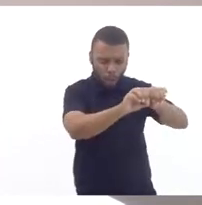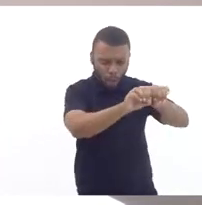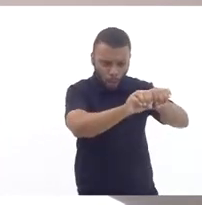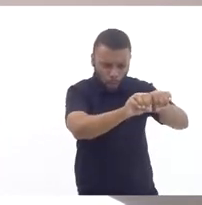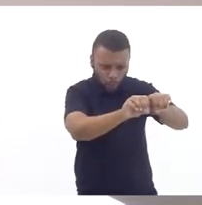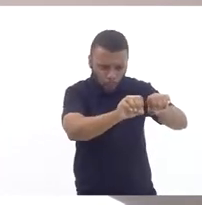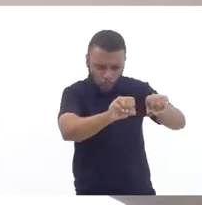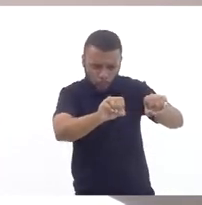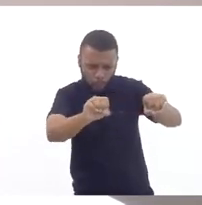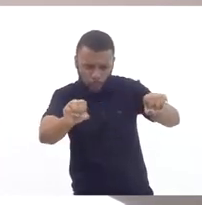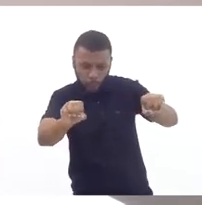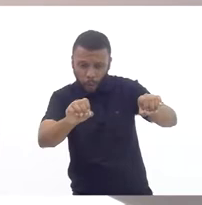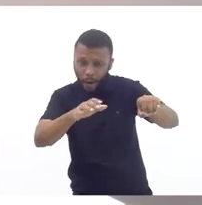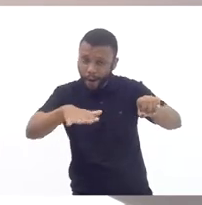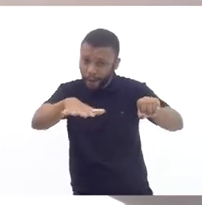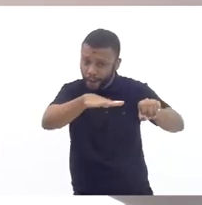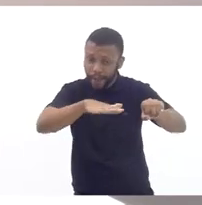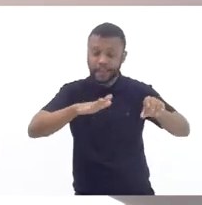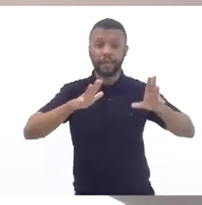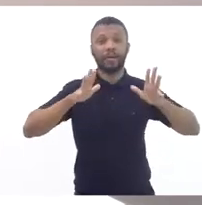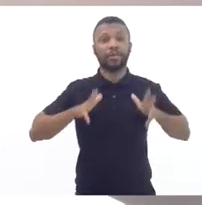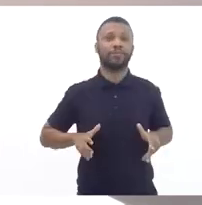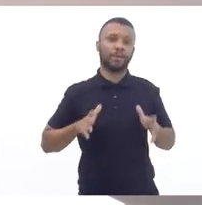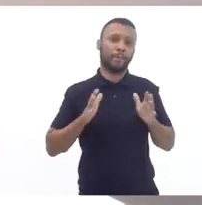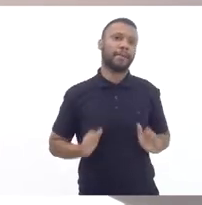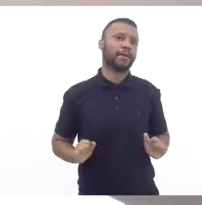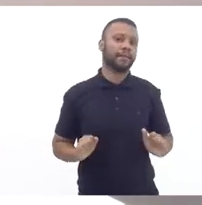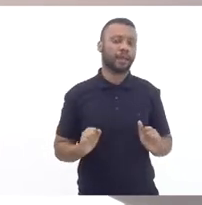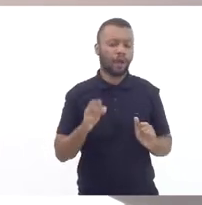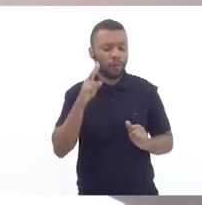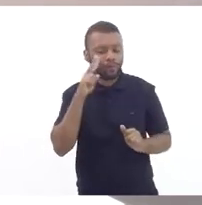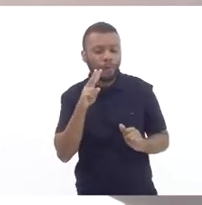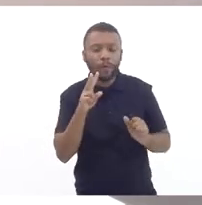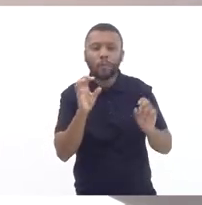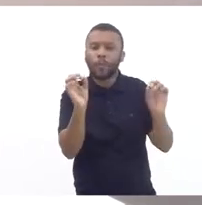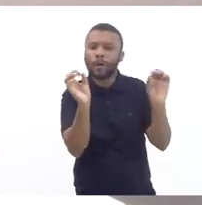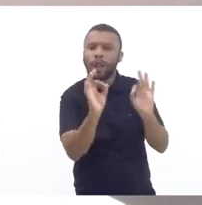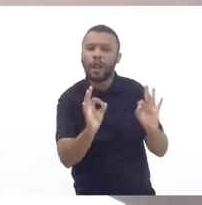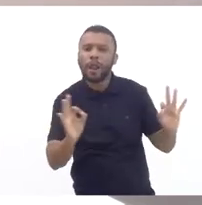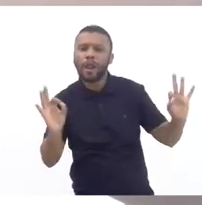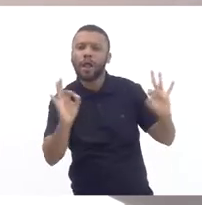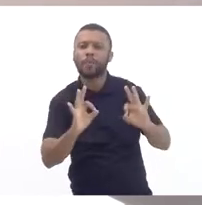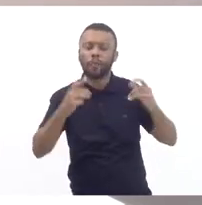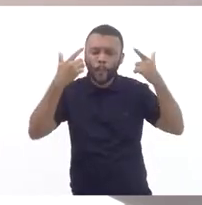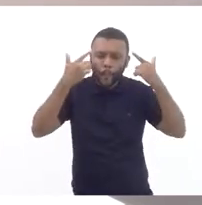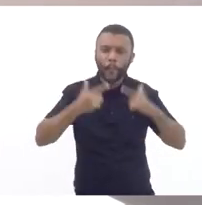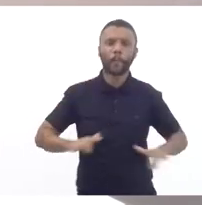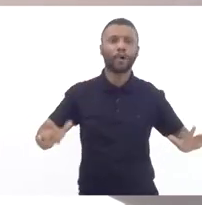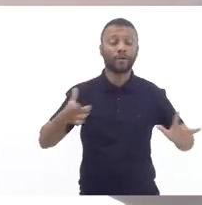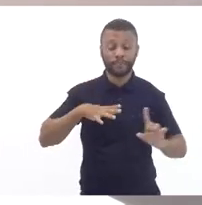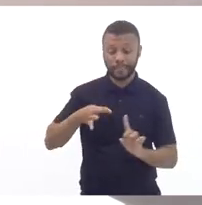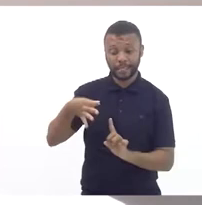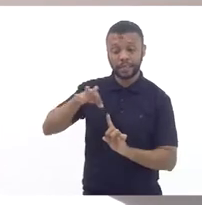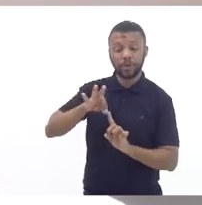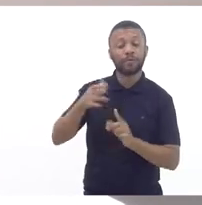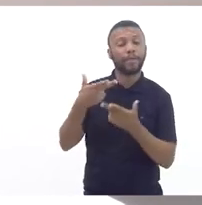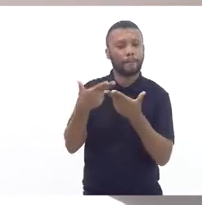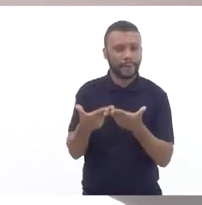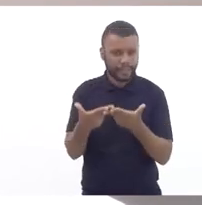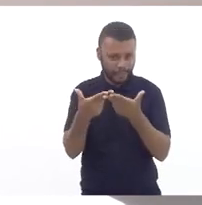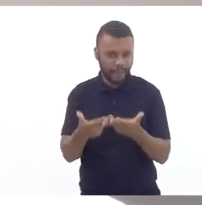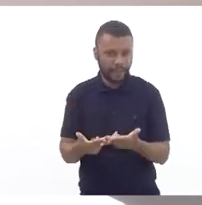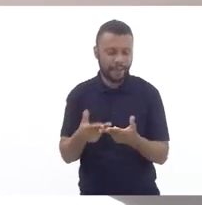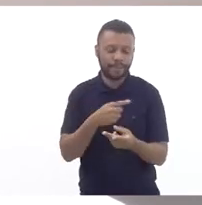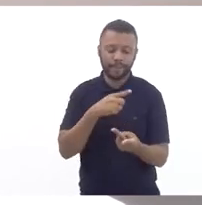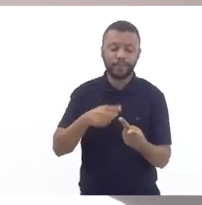que é a parte de limpeza, não é feita em momento nenhum. Porque eu estive na estação de Paciência, eu estive na estação